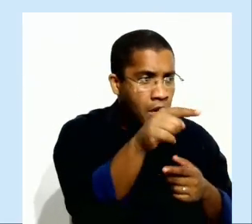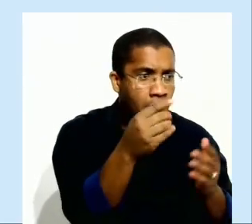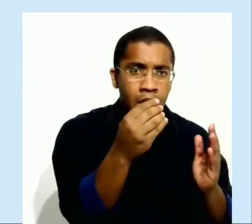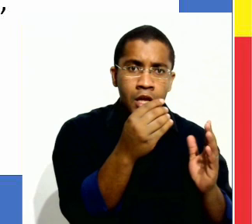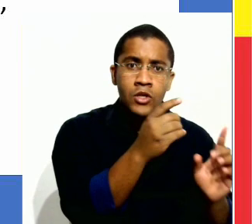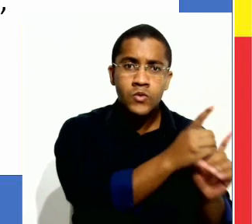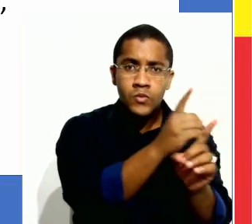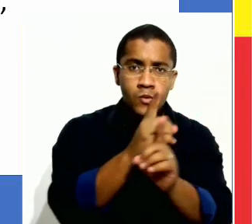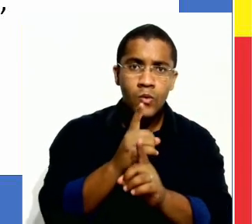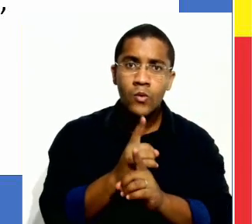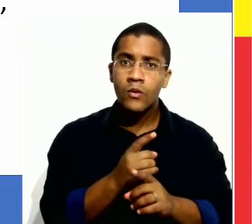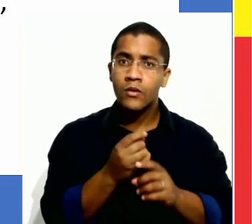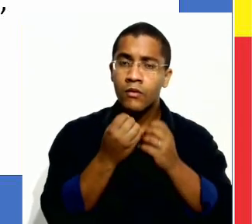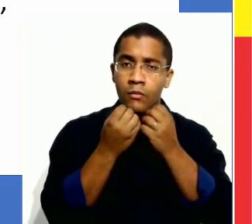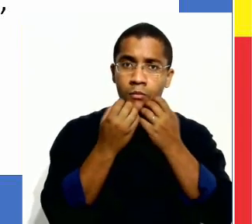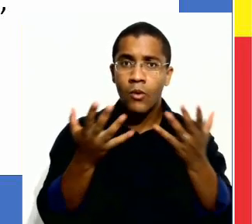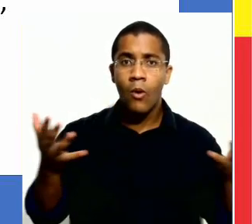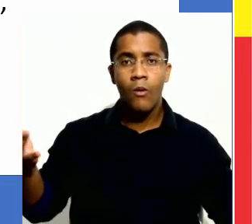encontrado.